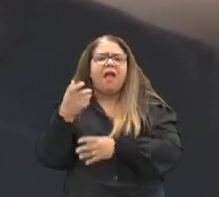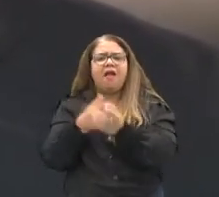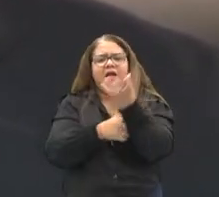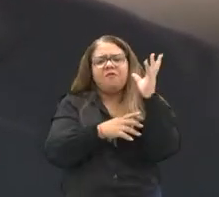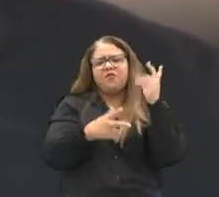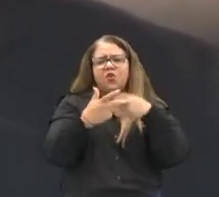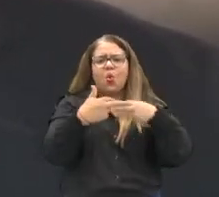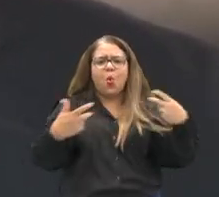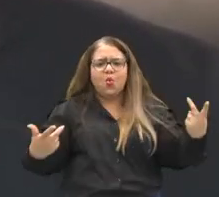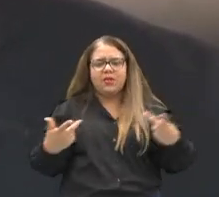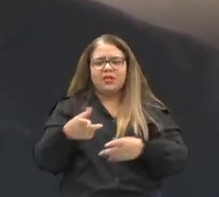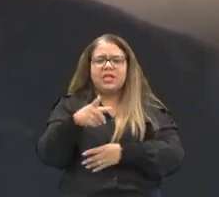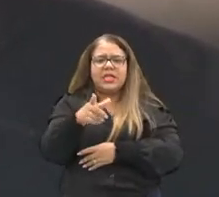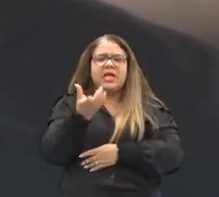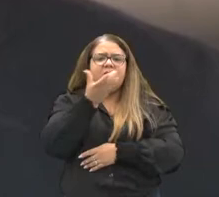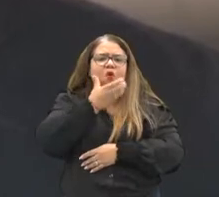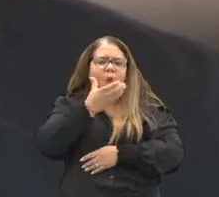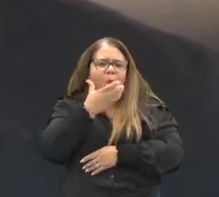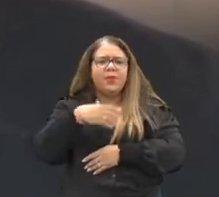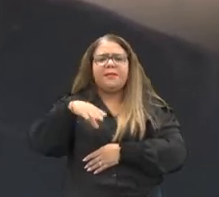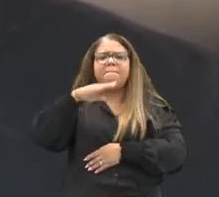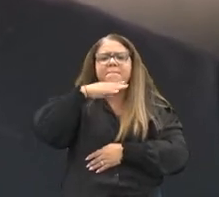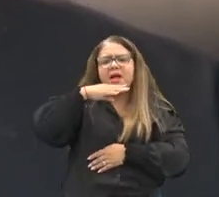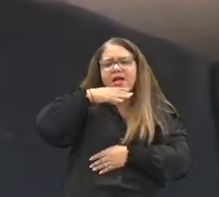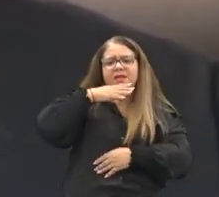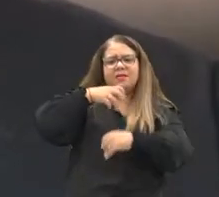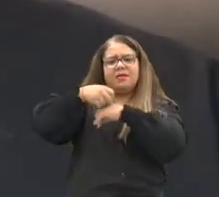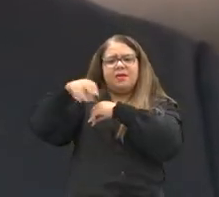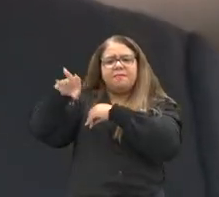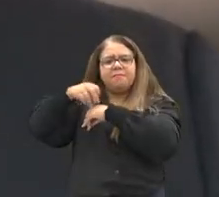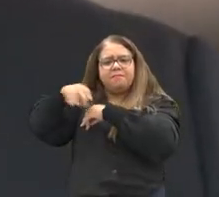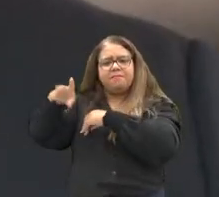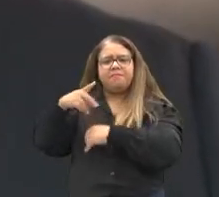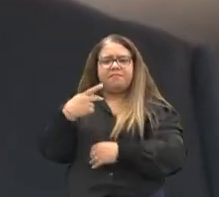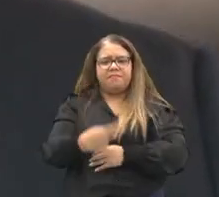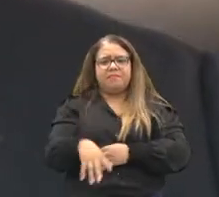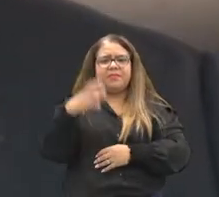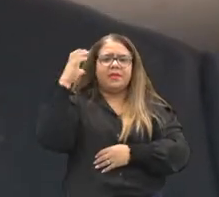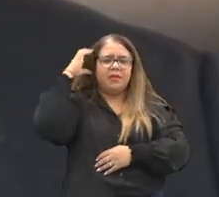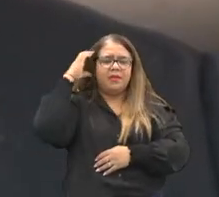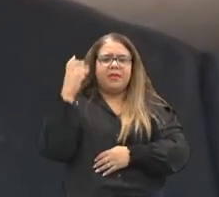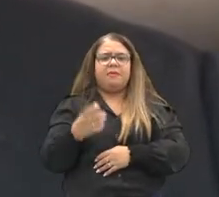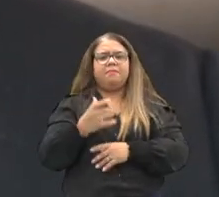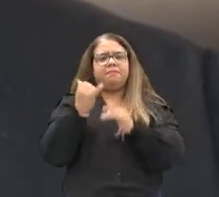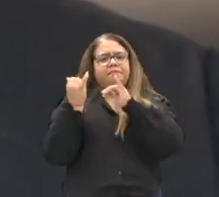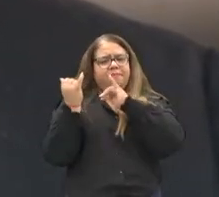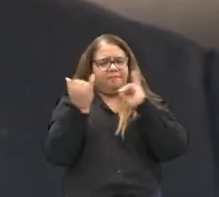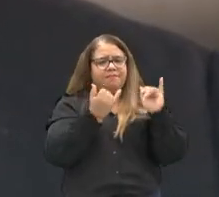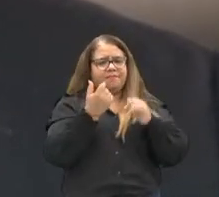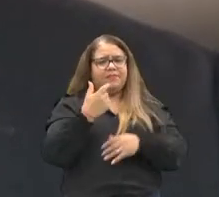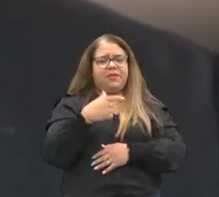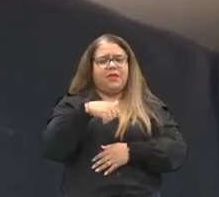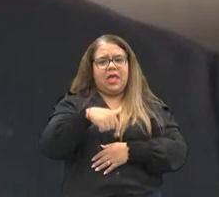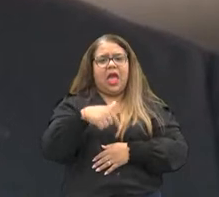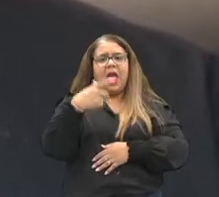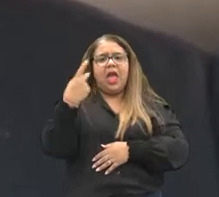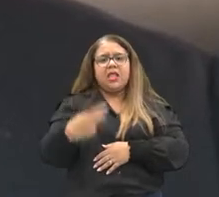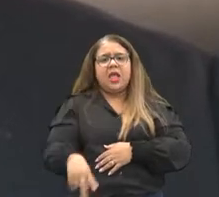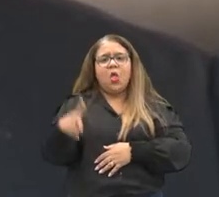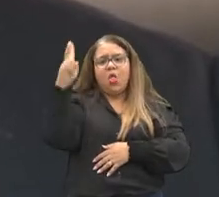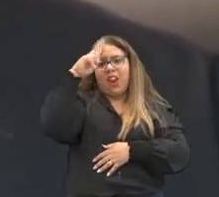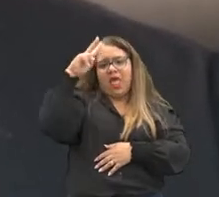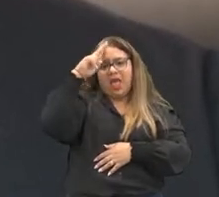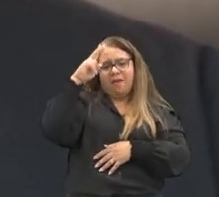goiabeira, mangueiras, tudo levado muda de Cuiabá. Ele disse para mim, olha, aqui é o meu baú da